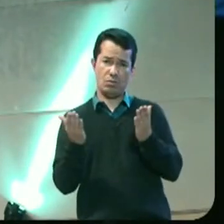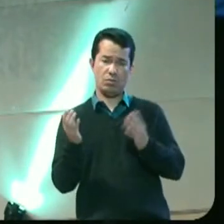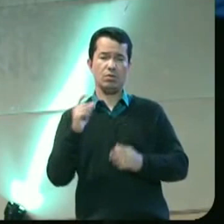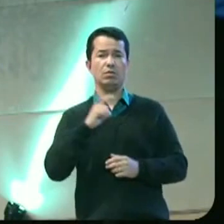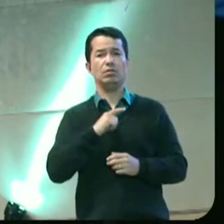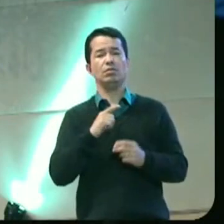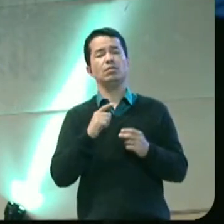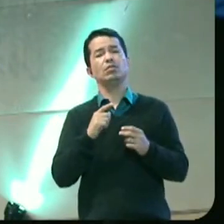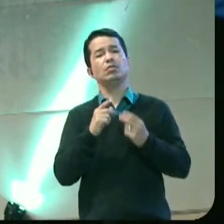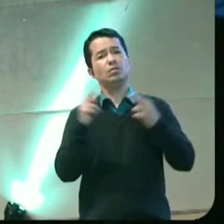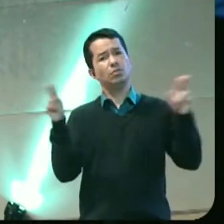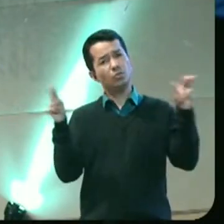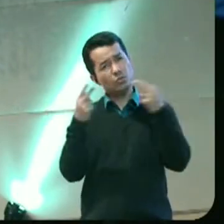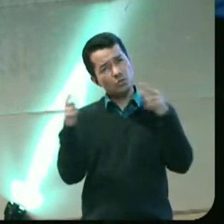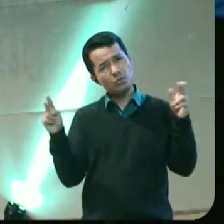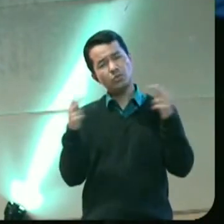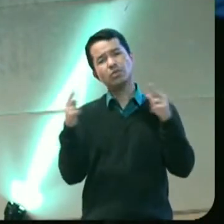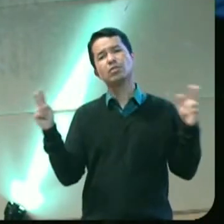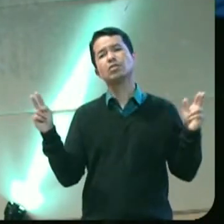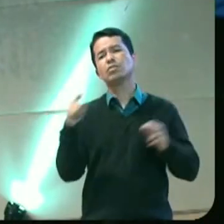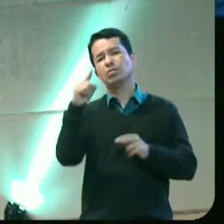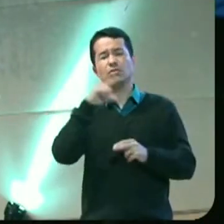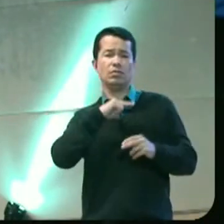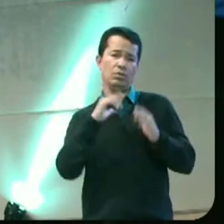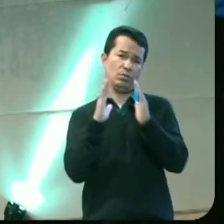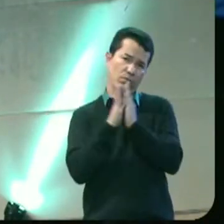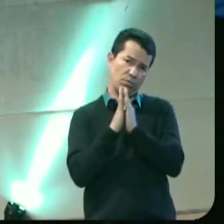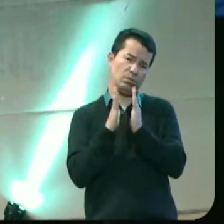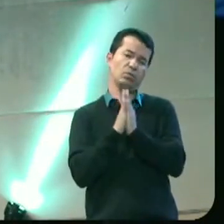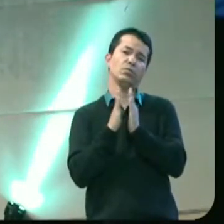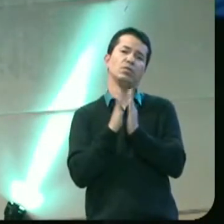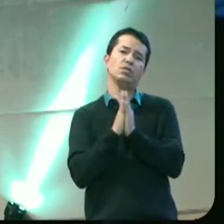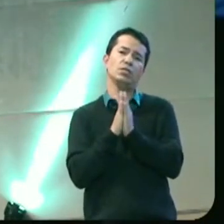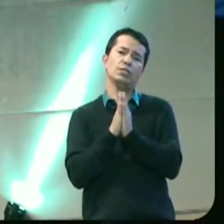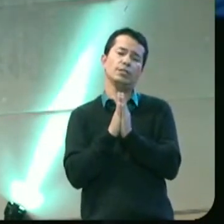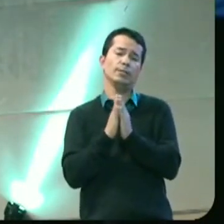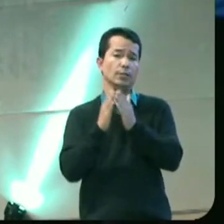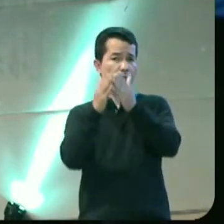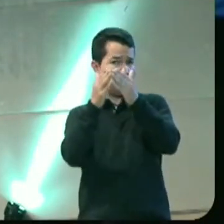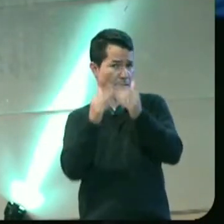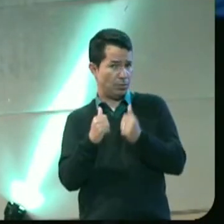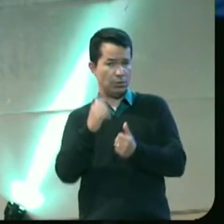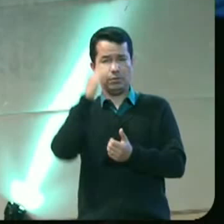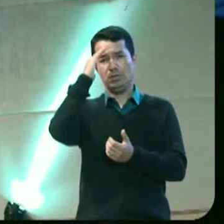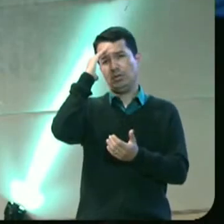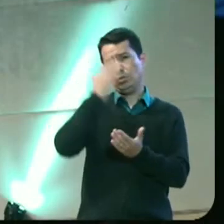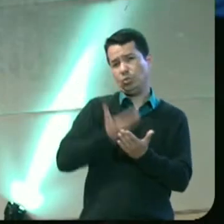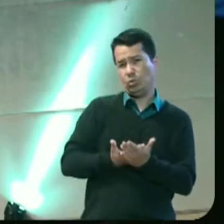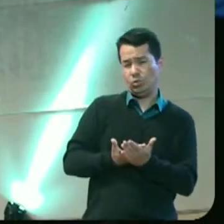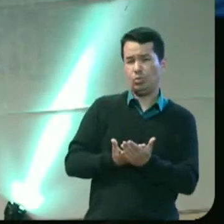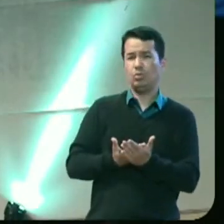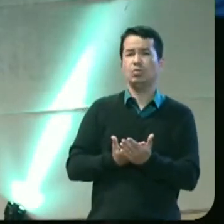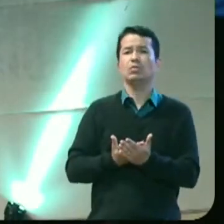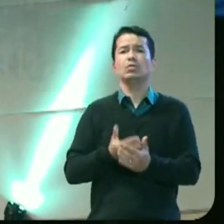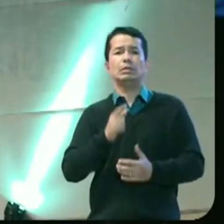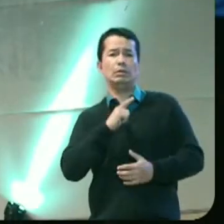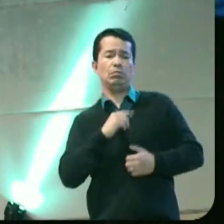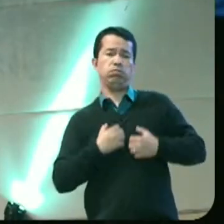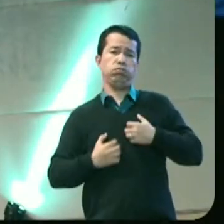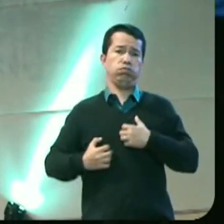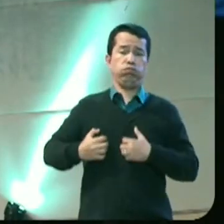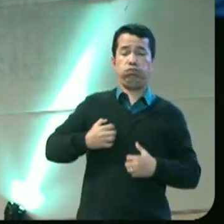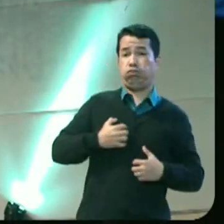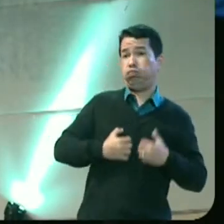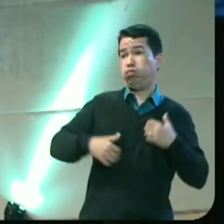pedindo mais fé, talvez colocando os medos, as angústias, as situações complicadas pelas quais você está passando